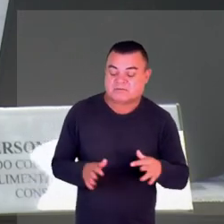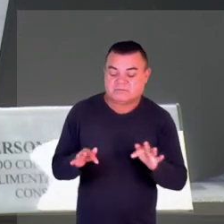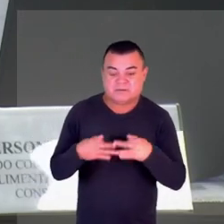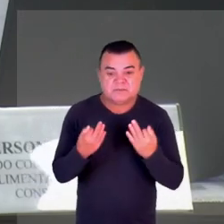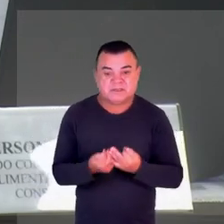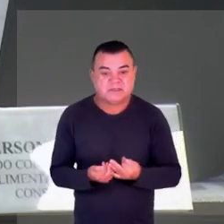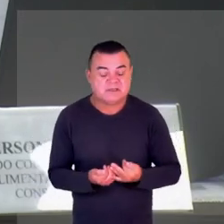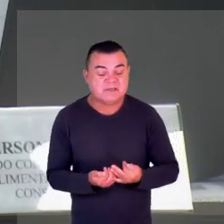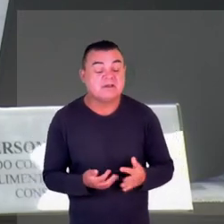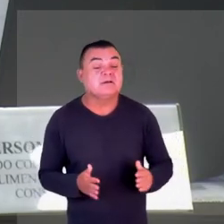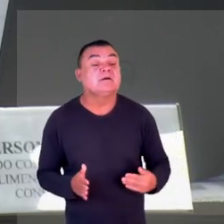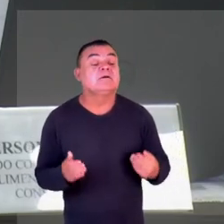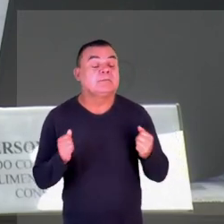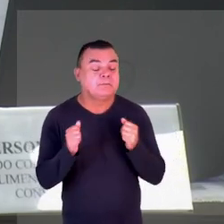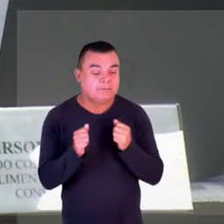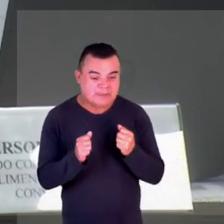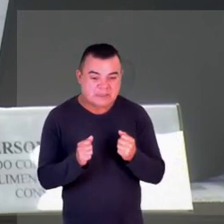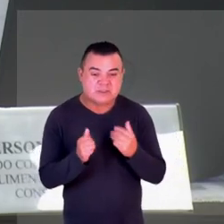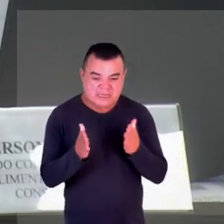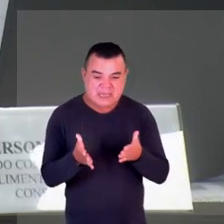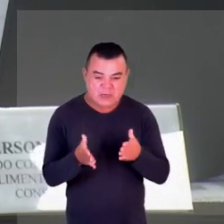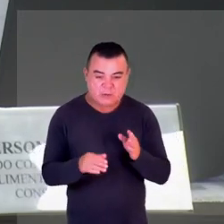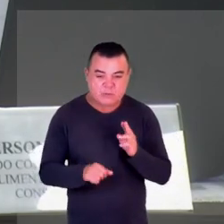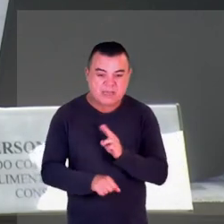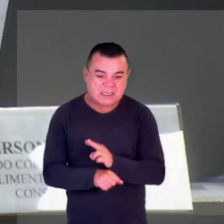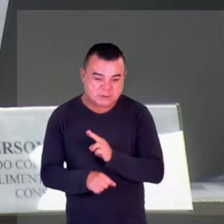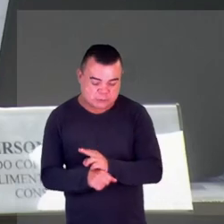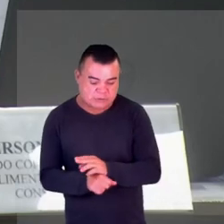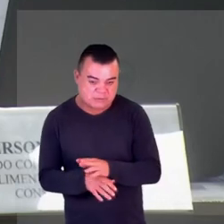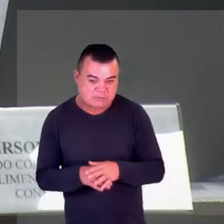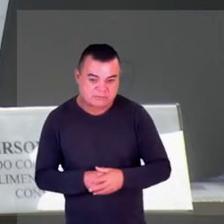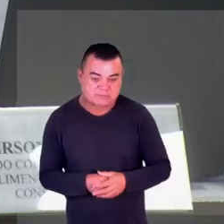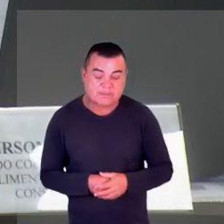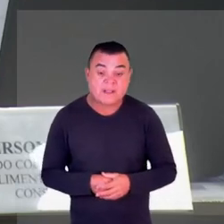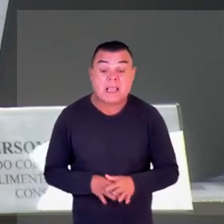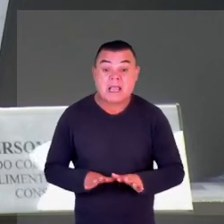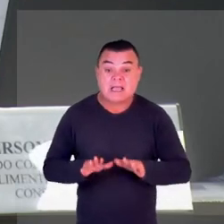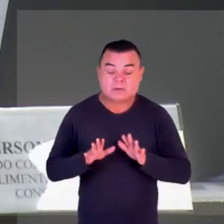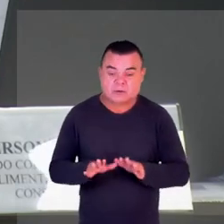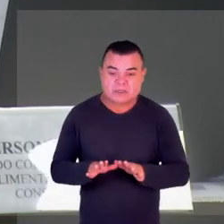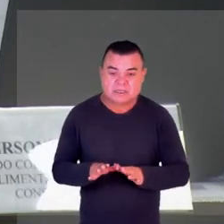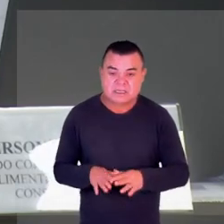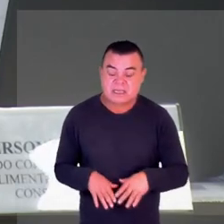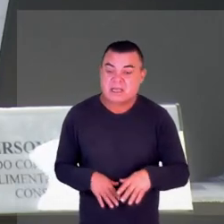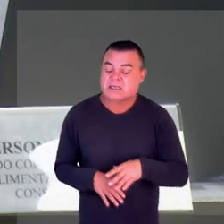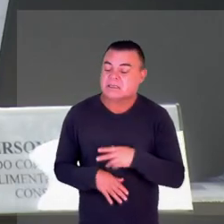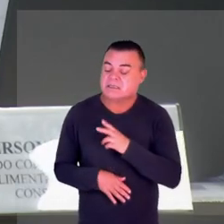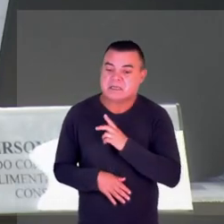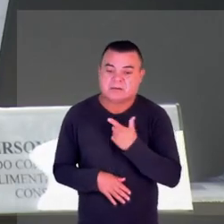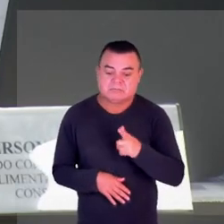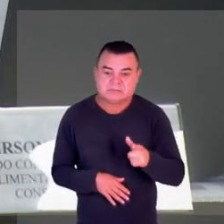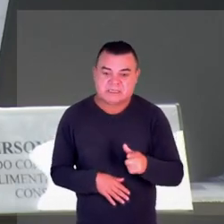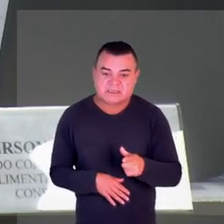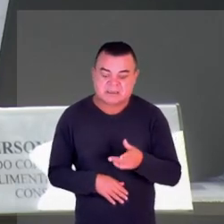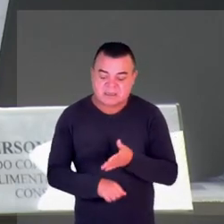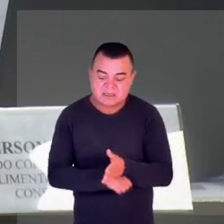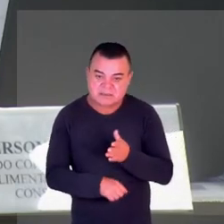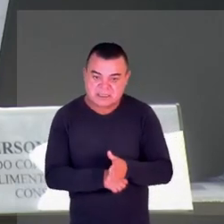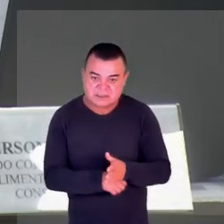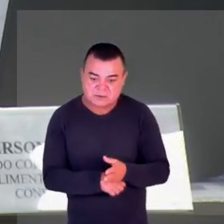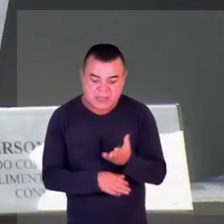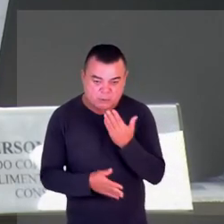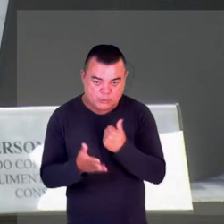pântanos alimentares e não ter acesso de verd à comida de verdade então